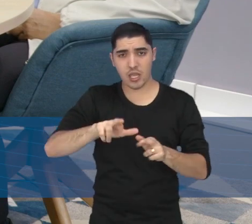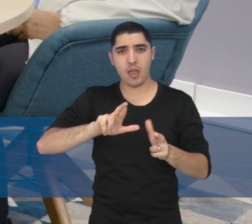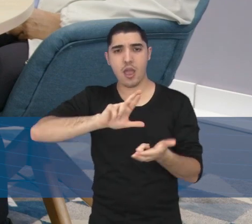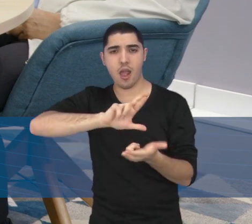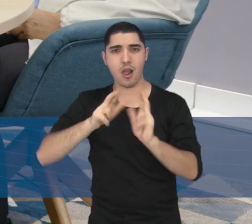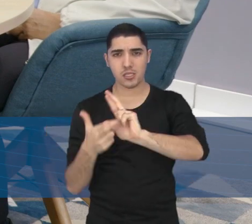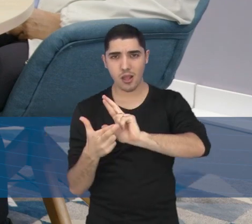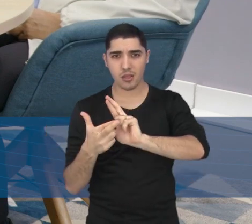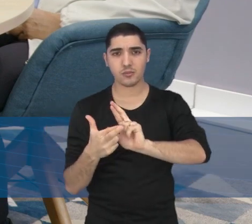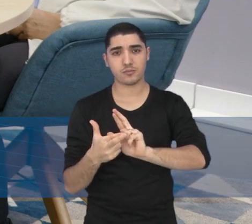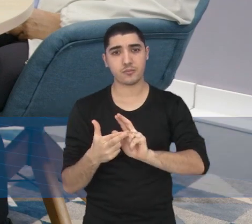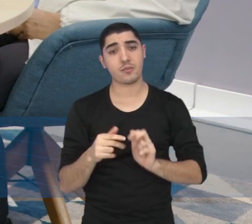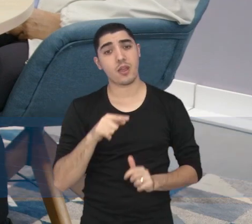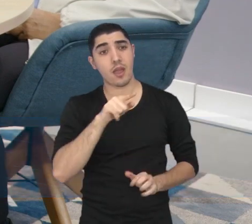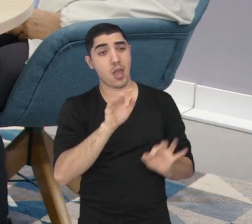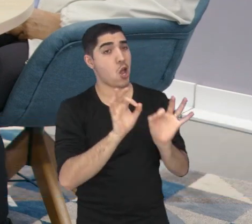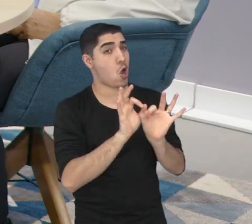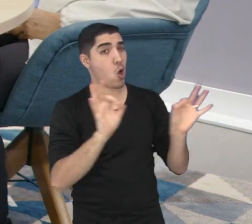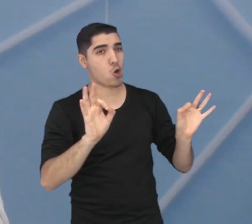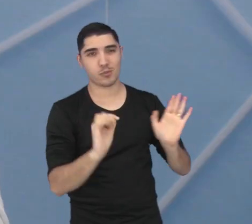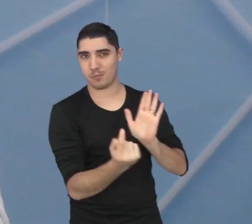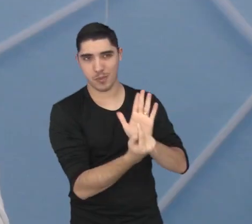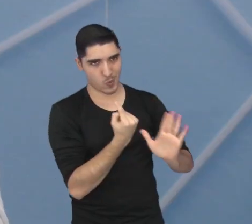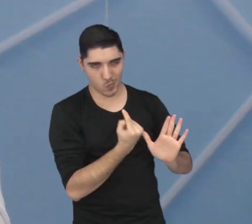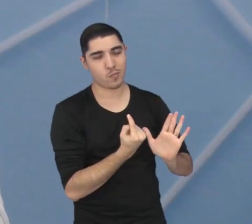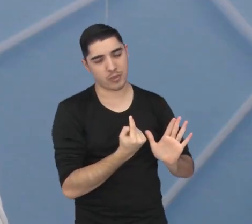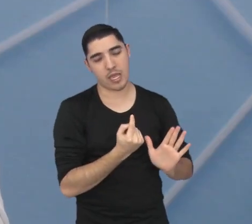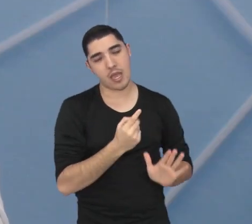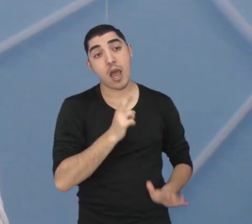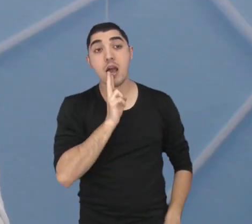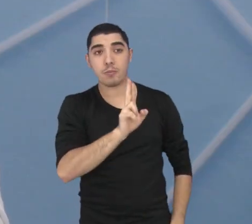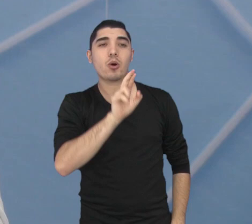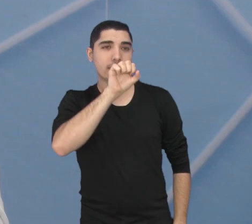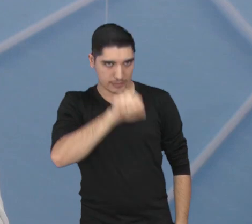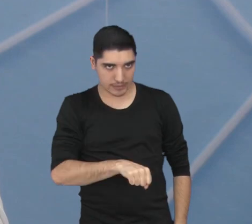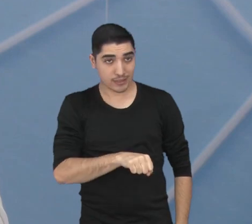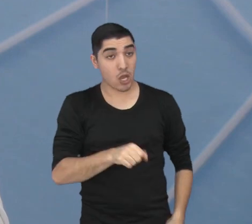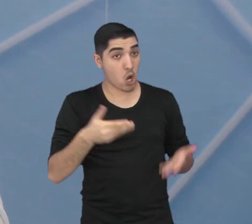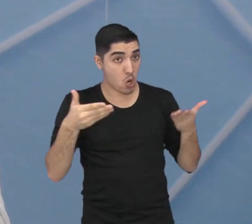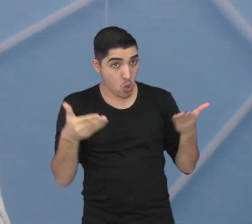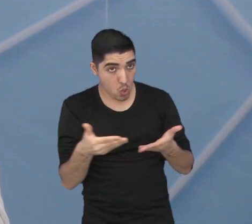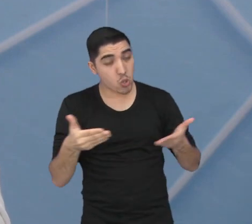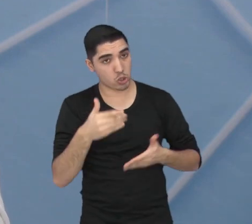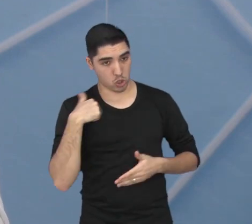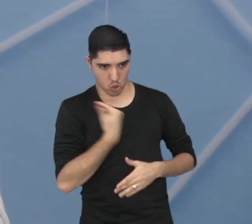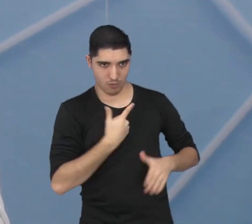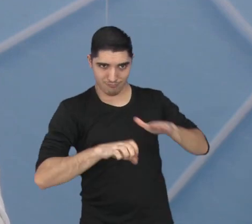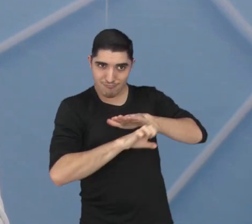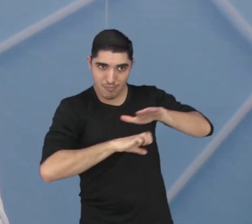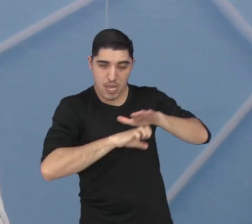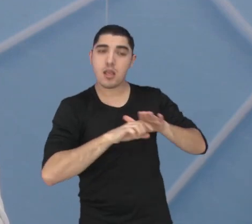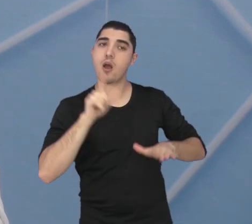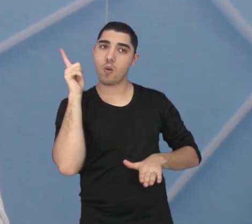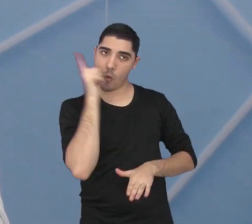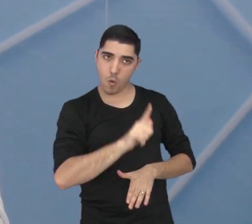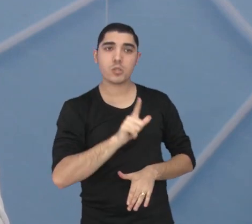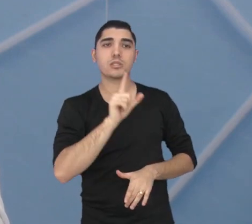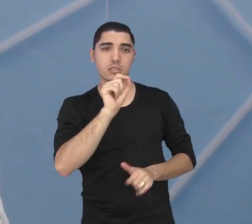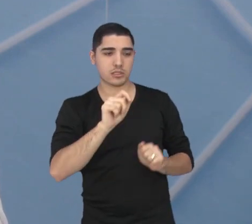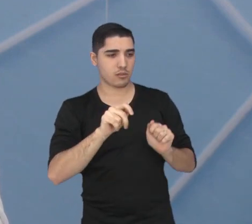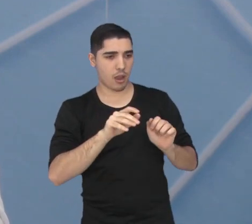que é uma ótima pergunta até para a gente começar, né? E de fato, sim, a resposta é que hoje, inclusive na nossa empresa, a gente consegue um índice